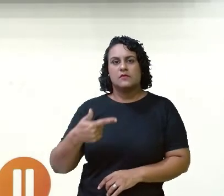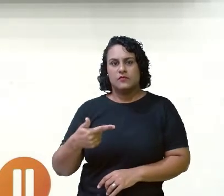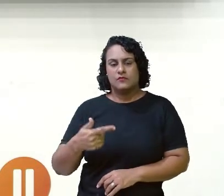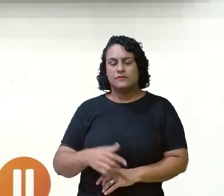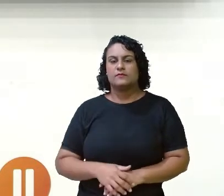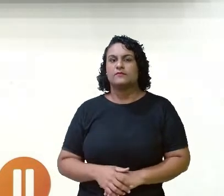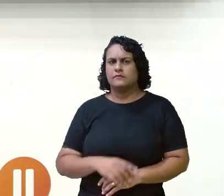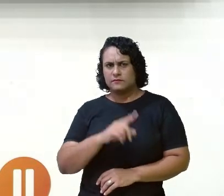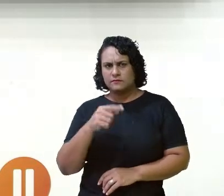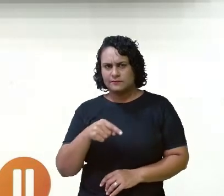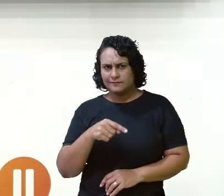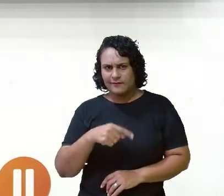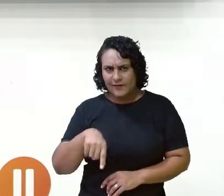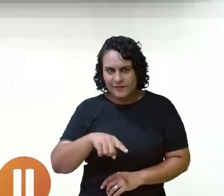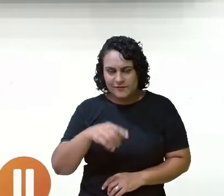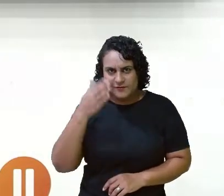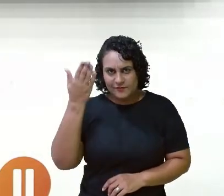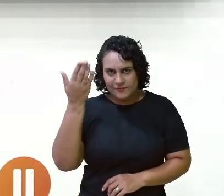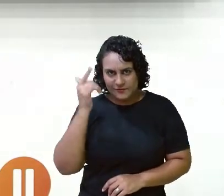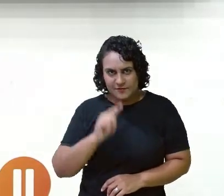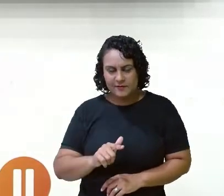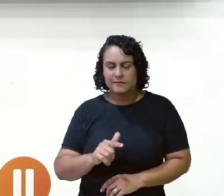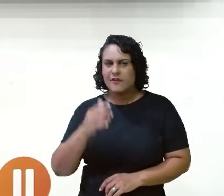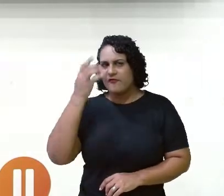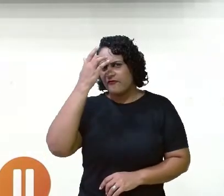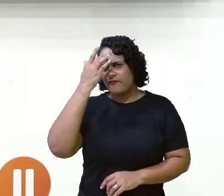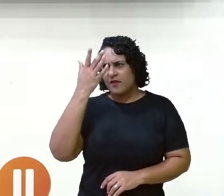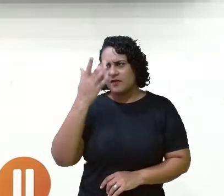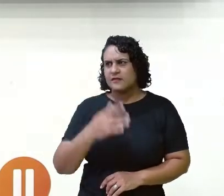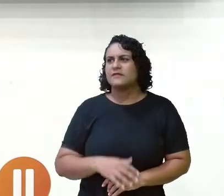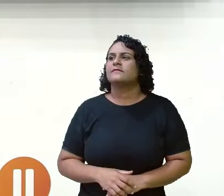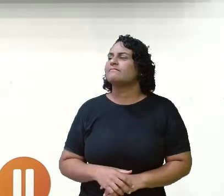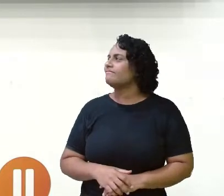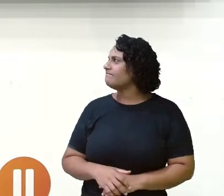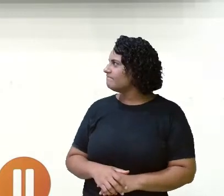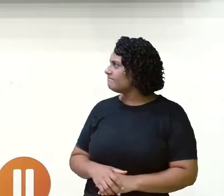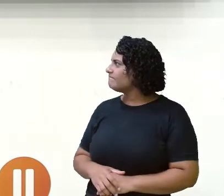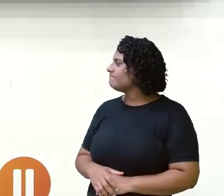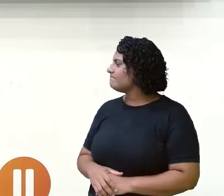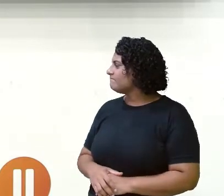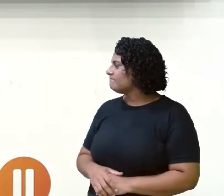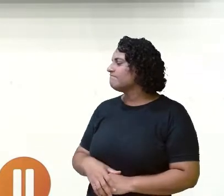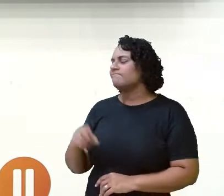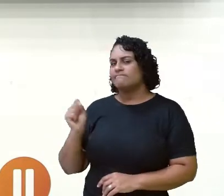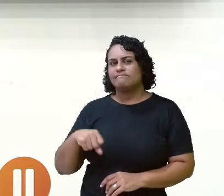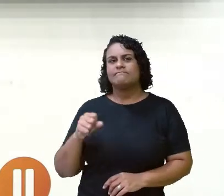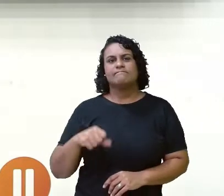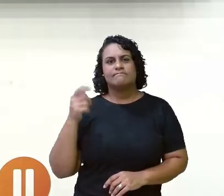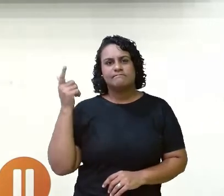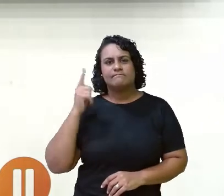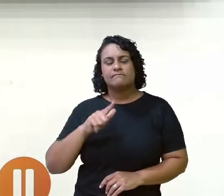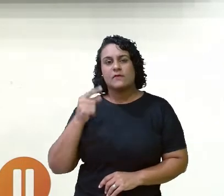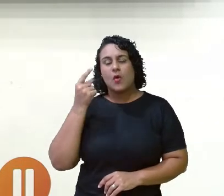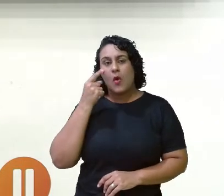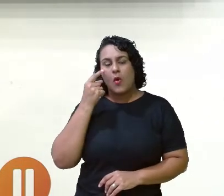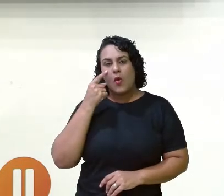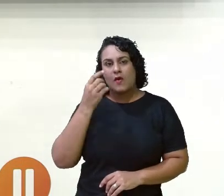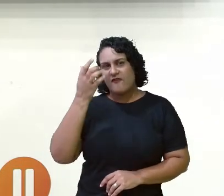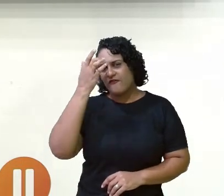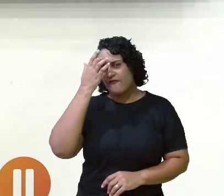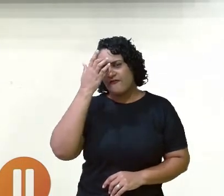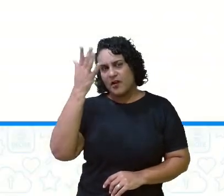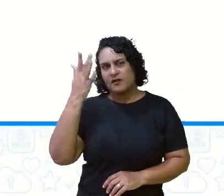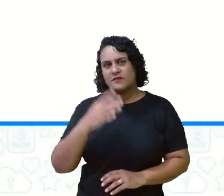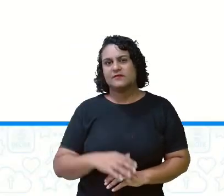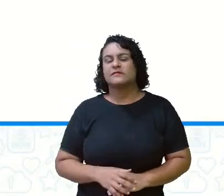1992. Será que você consegue? Facinho, né? Claro que consegue. Vê mesmo como é fácil, minha